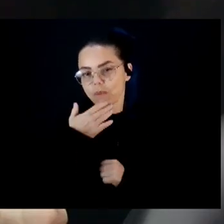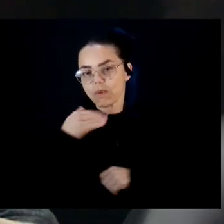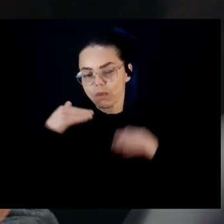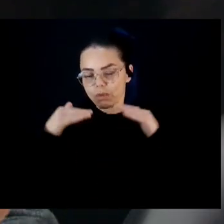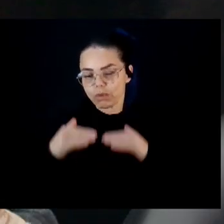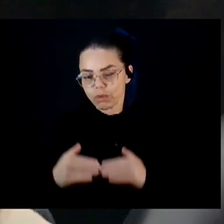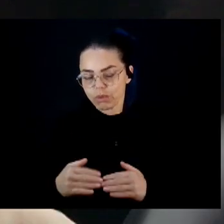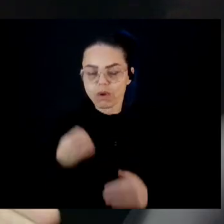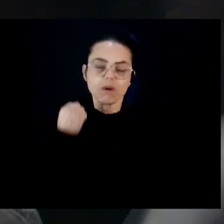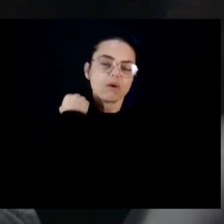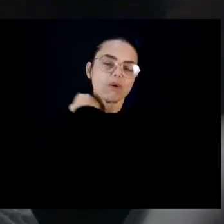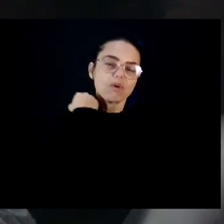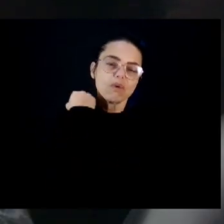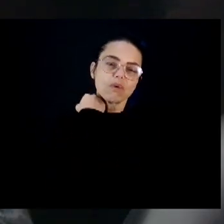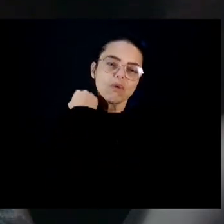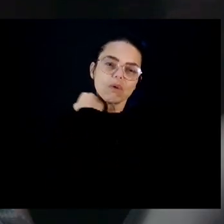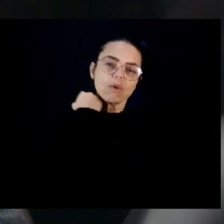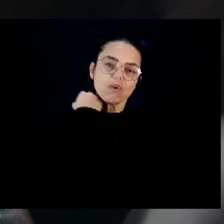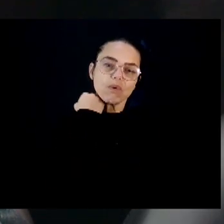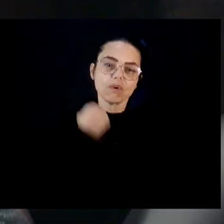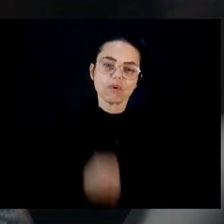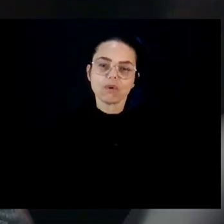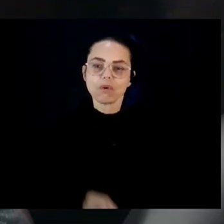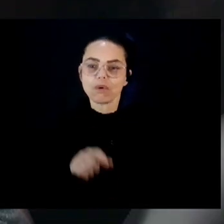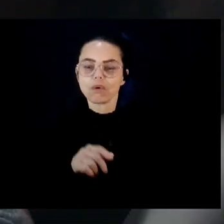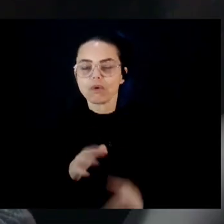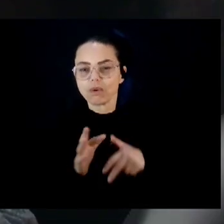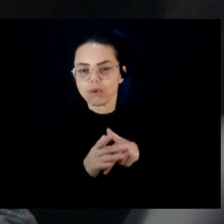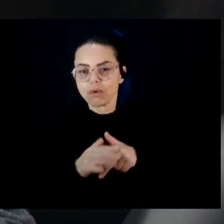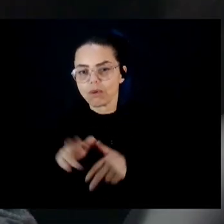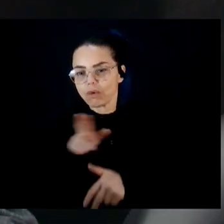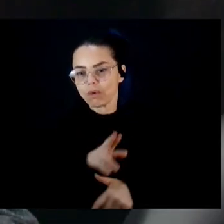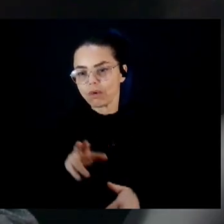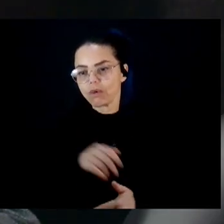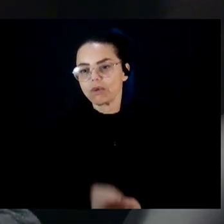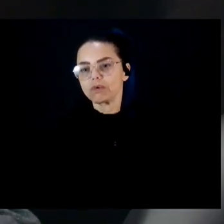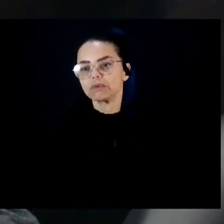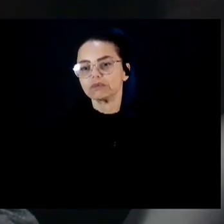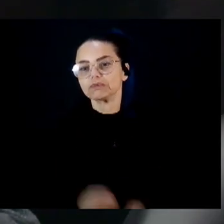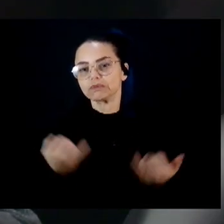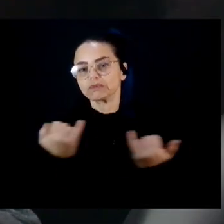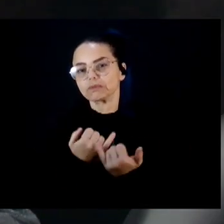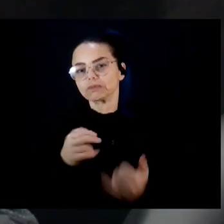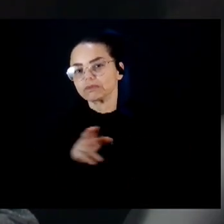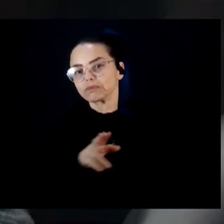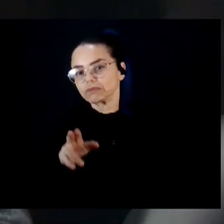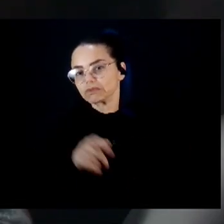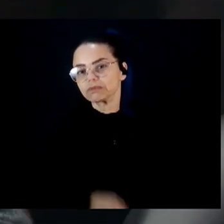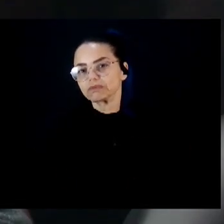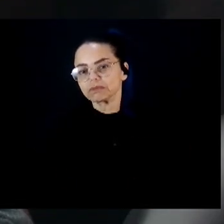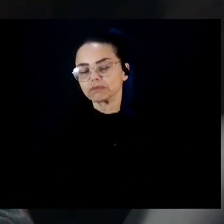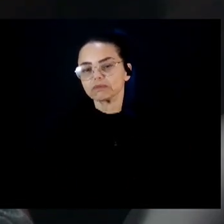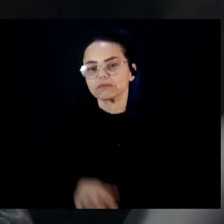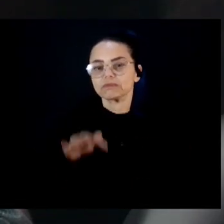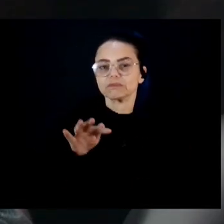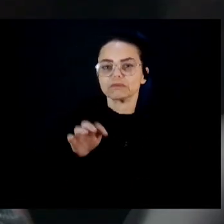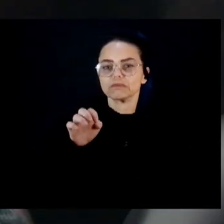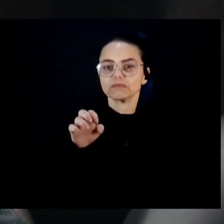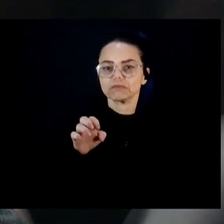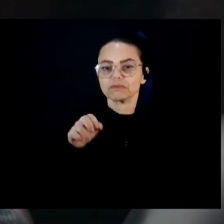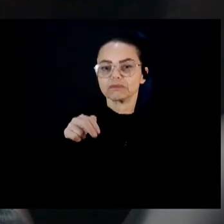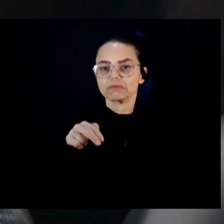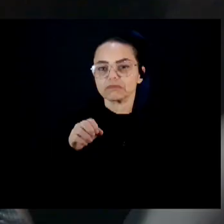estresse, porque quando a gente classifica o paciente para usar alguma coisa para emagrecer, a gente utiliza muito dos fenótipos alimentares. É